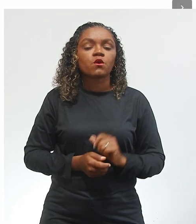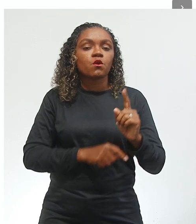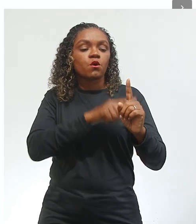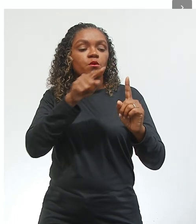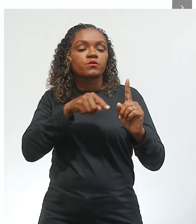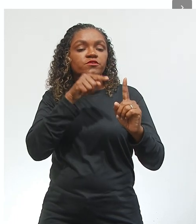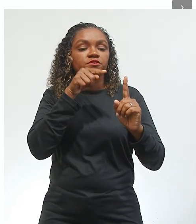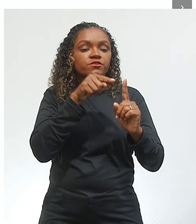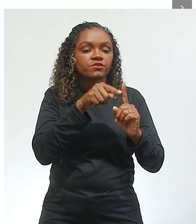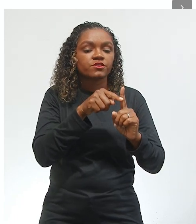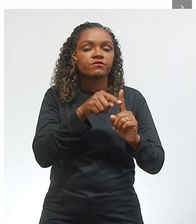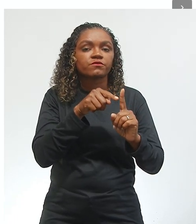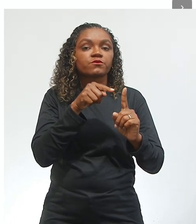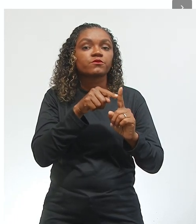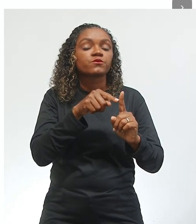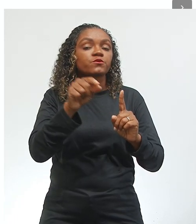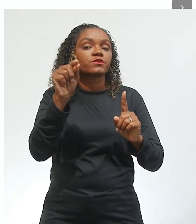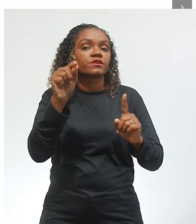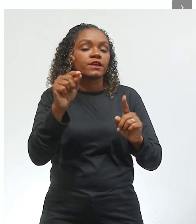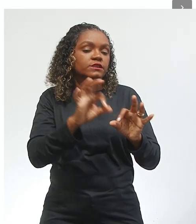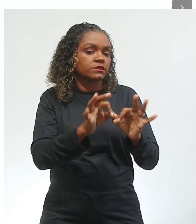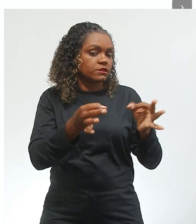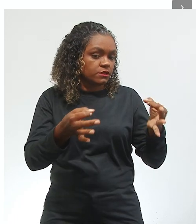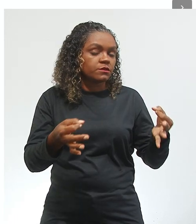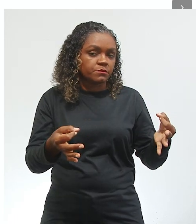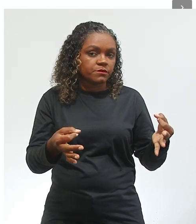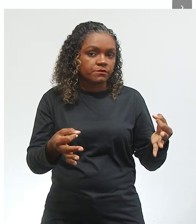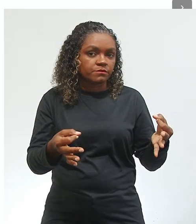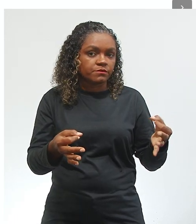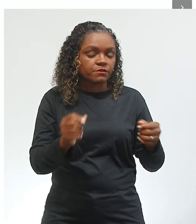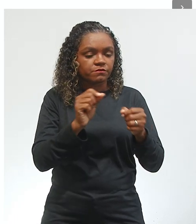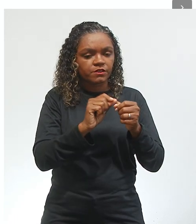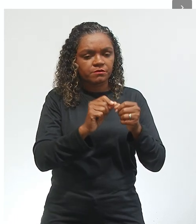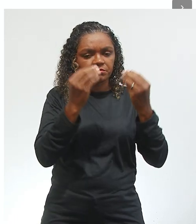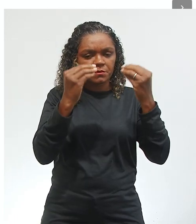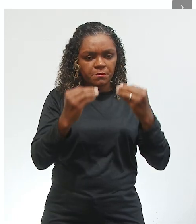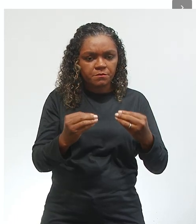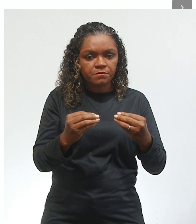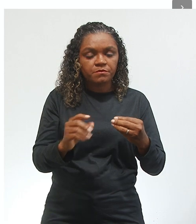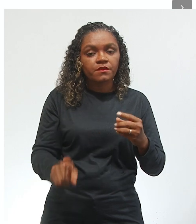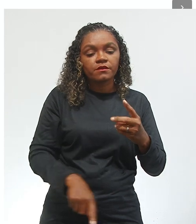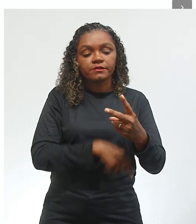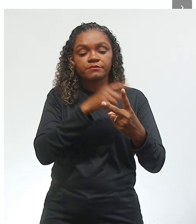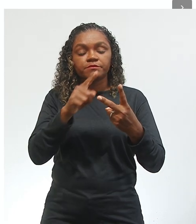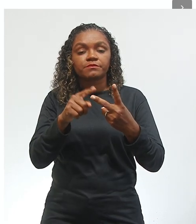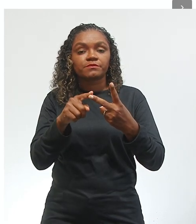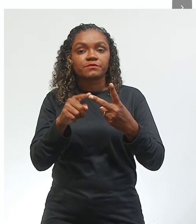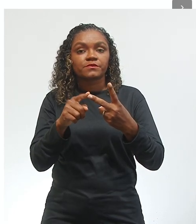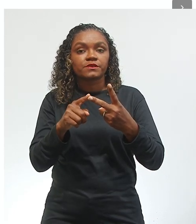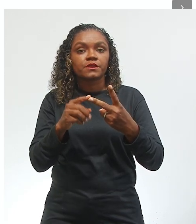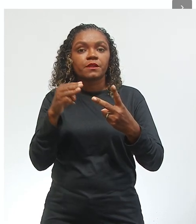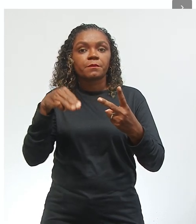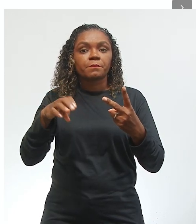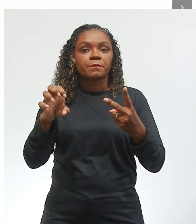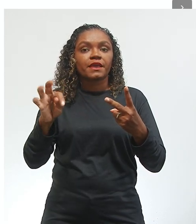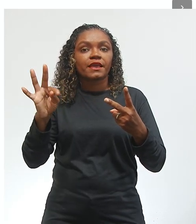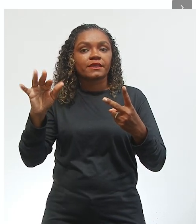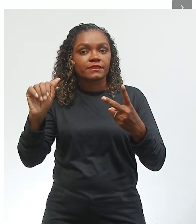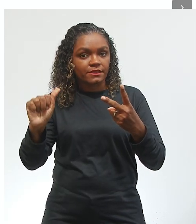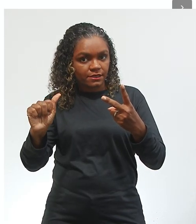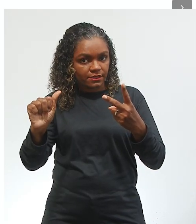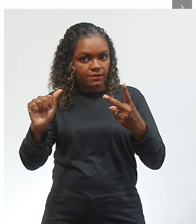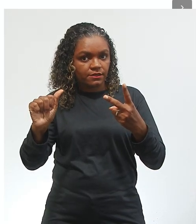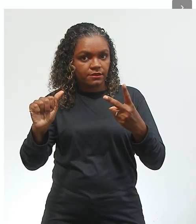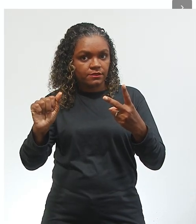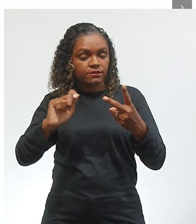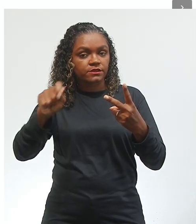Os objetivos, eles sempre são declarações amplas e simples, tá? Do que vai ser realizado. As metas, elas